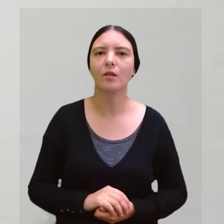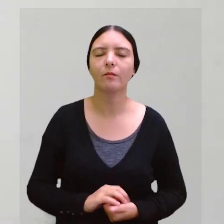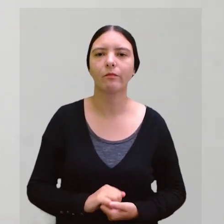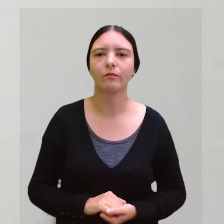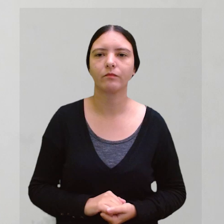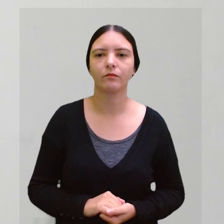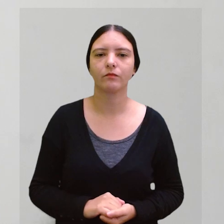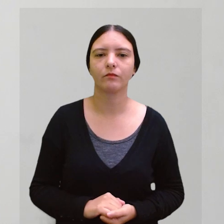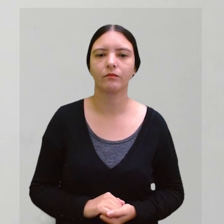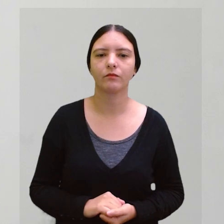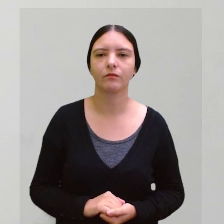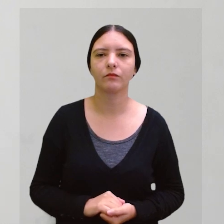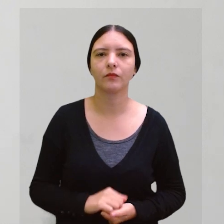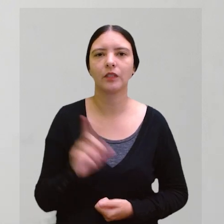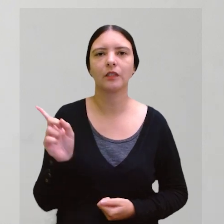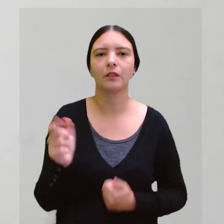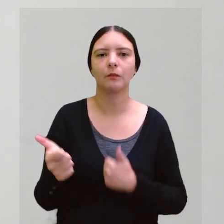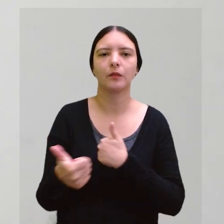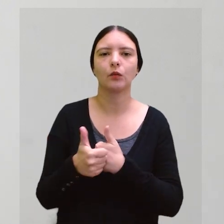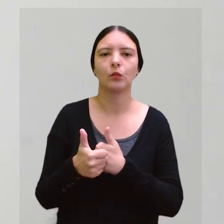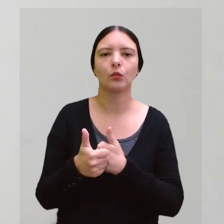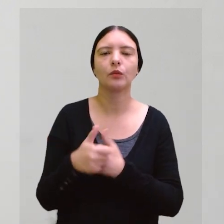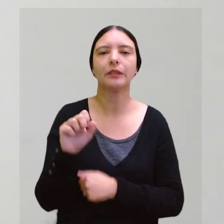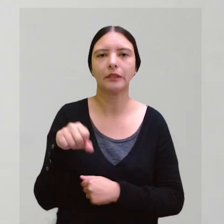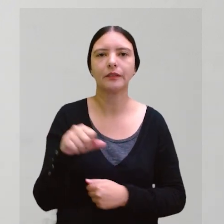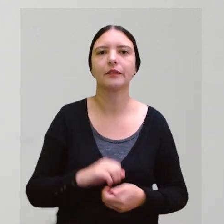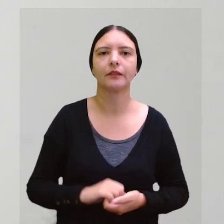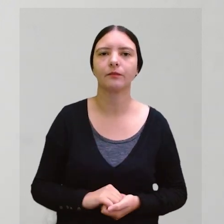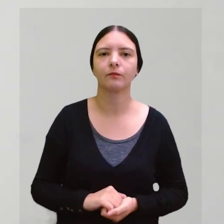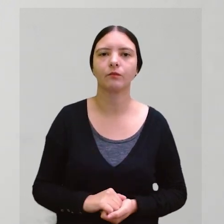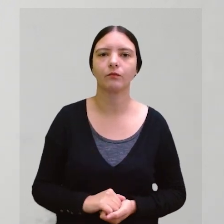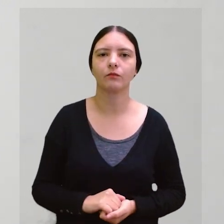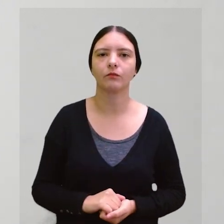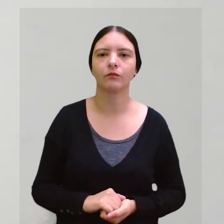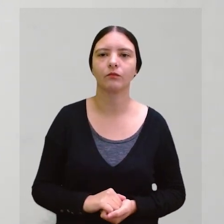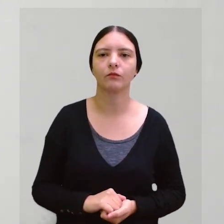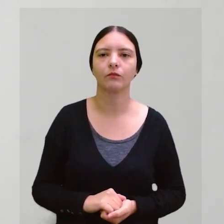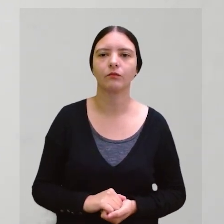Aquele ali do lado. Isso.